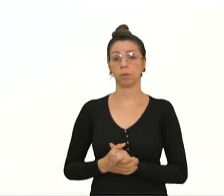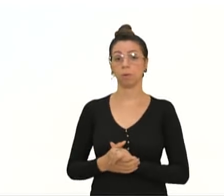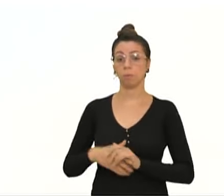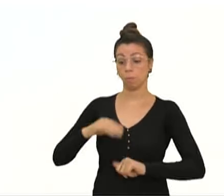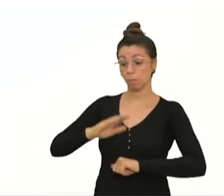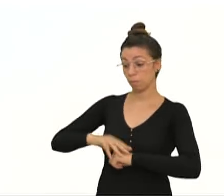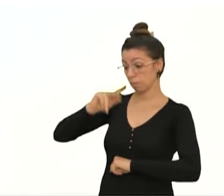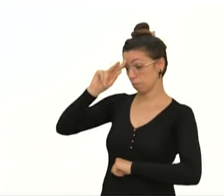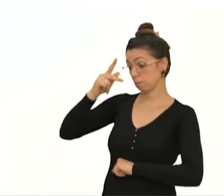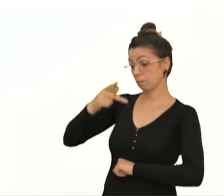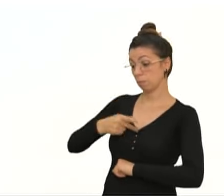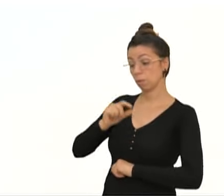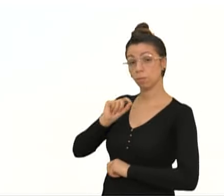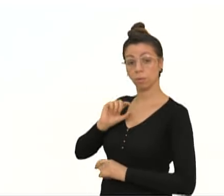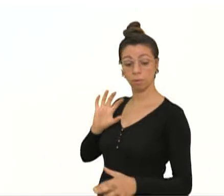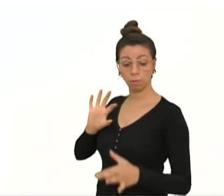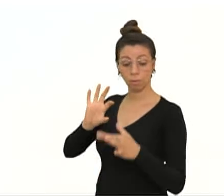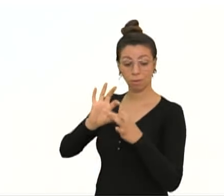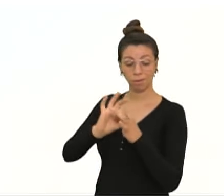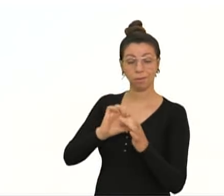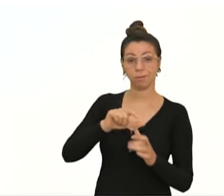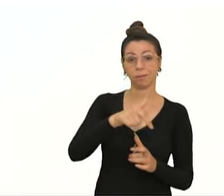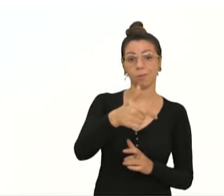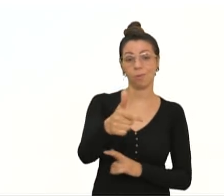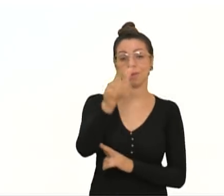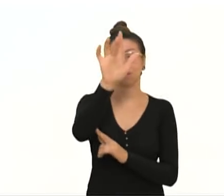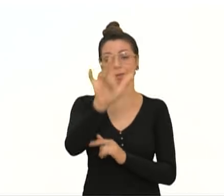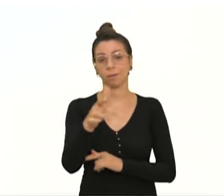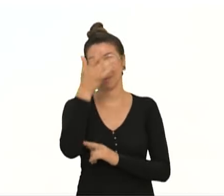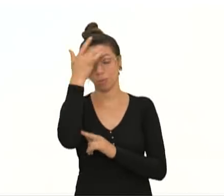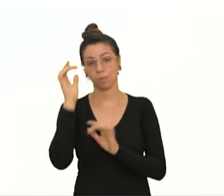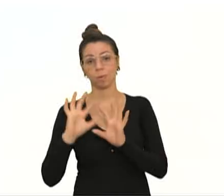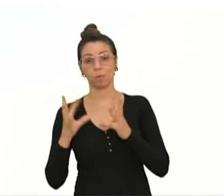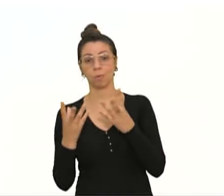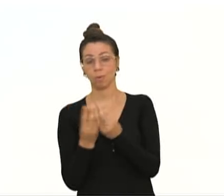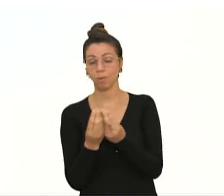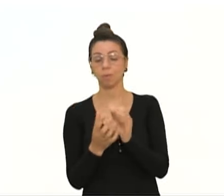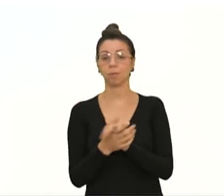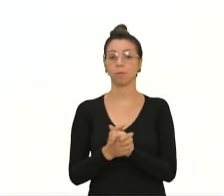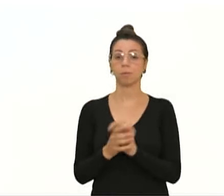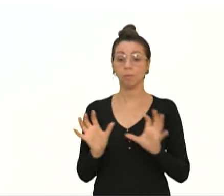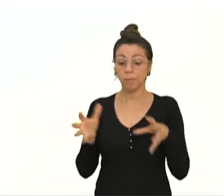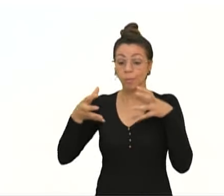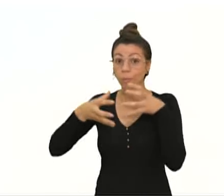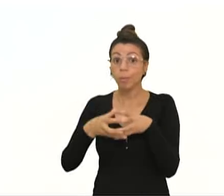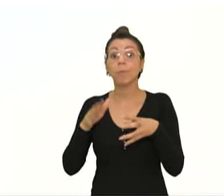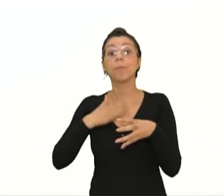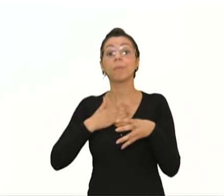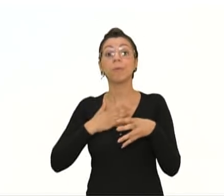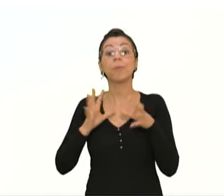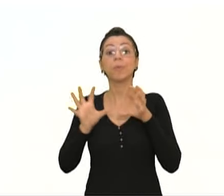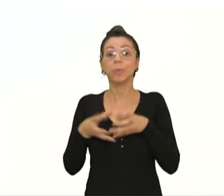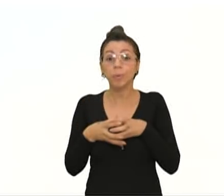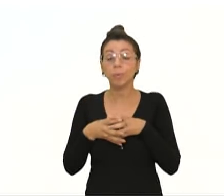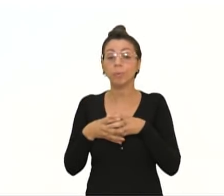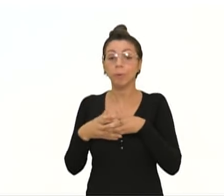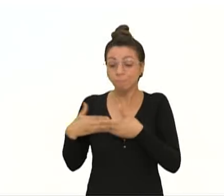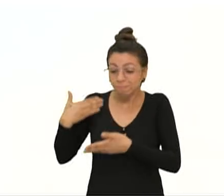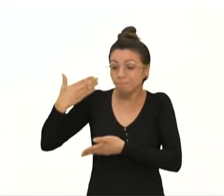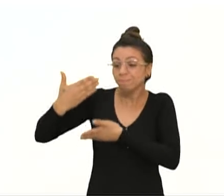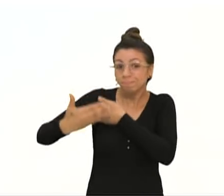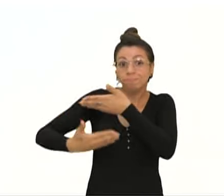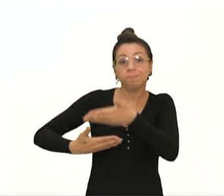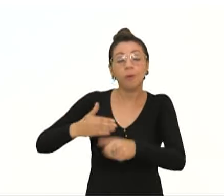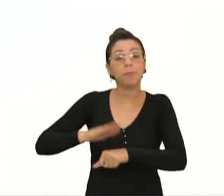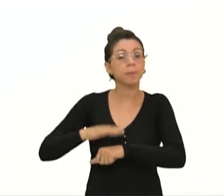progresso pessoal está a serviço do progresso da família, da minha comunidade. Isso é o mais importante na